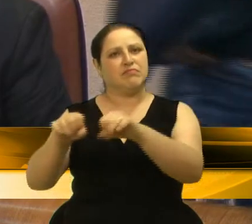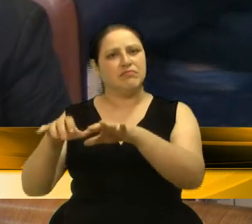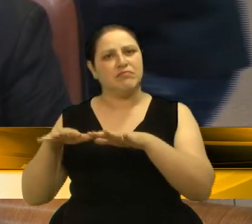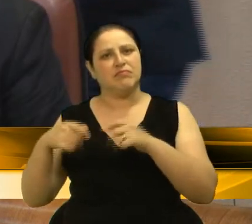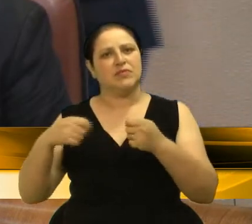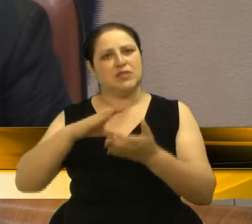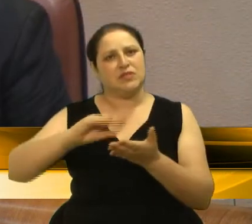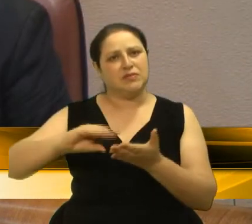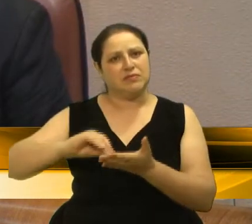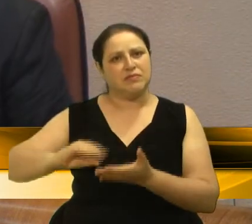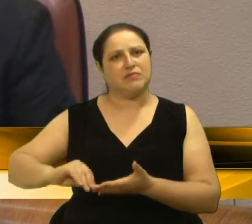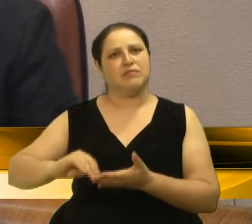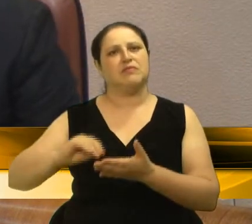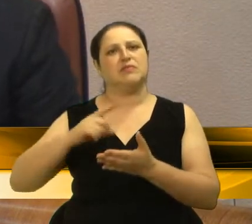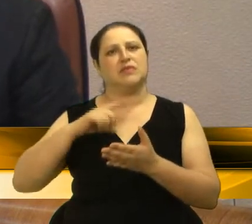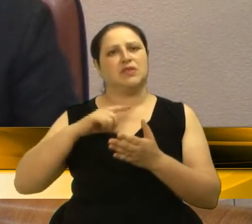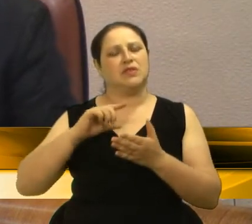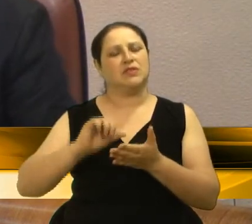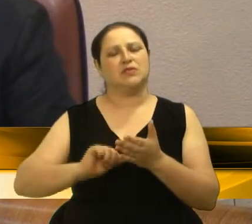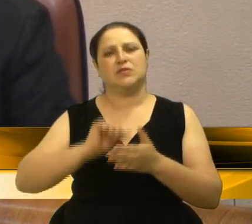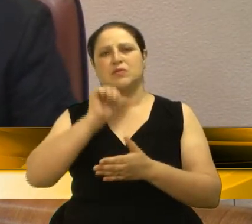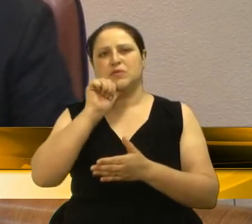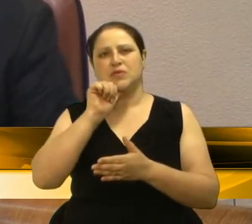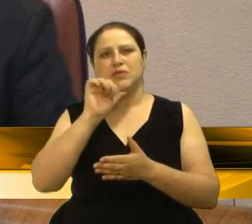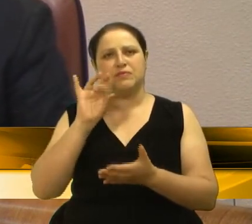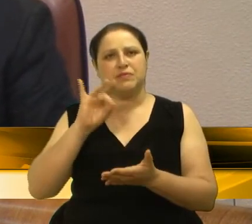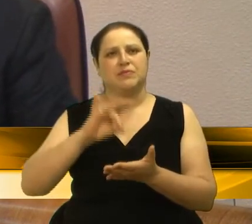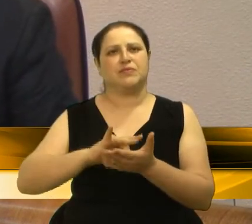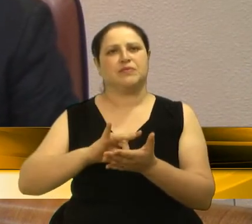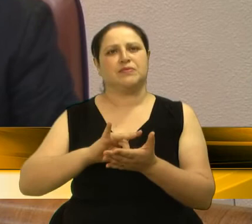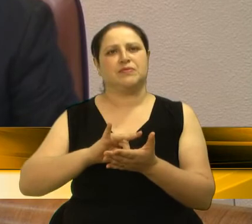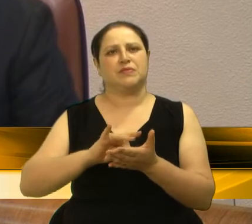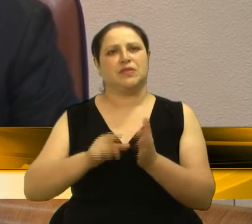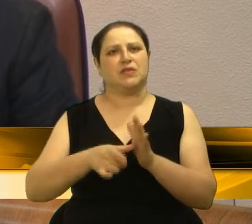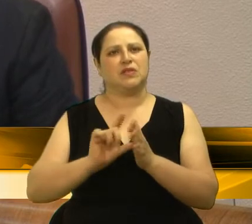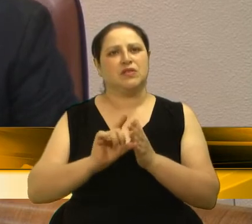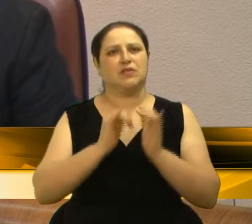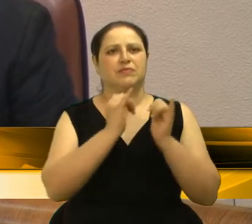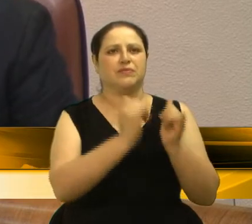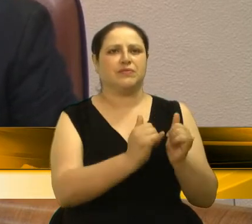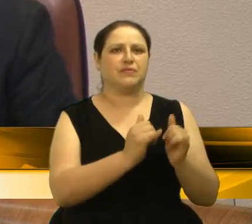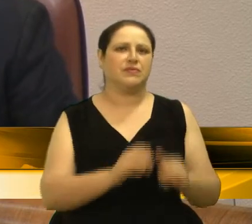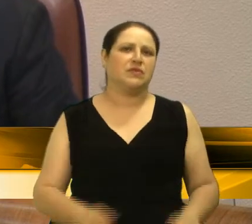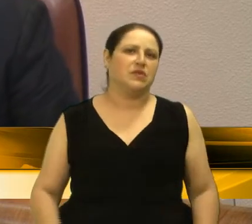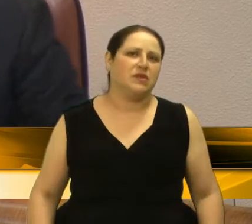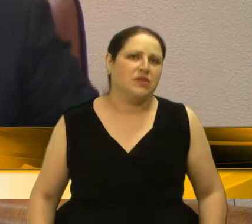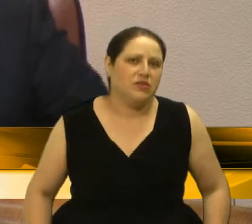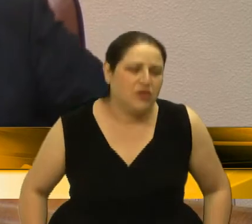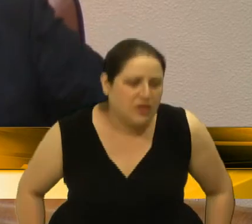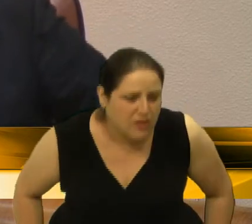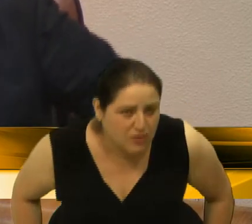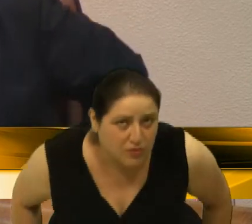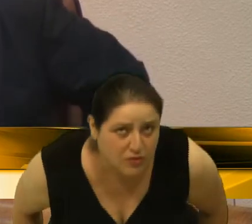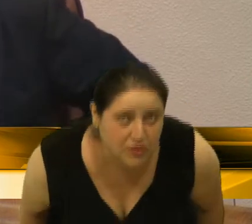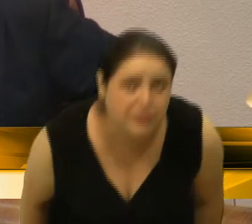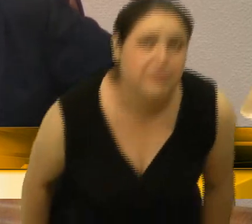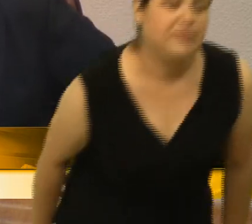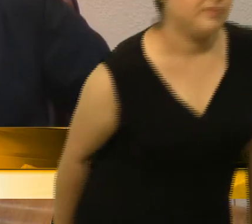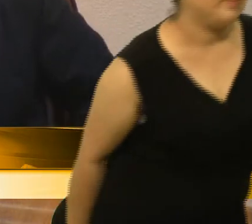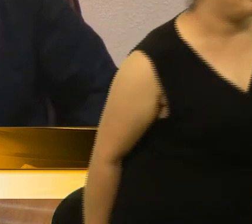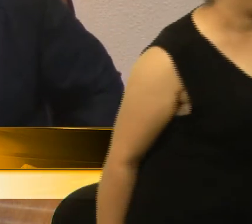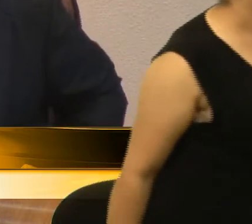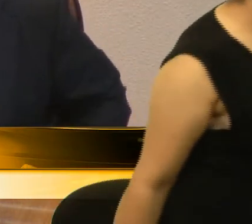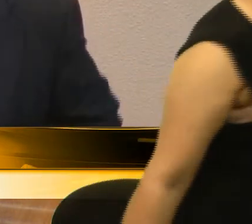a eficácia da notificação anterior. 3. Das razões recursais. Com a devida vênia